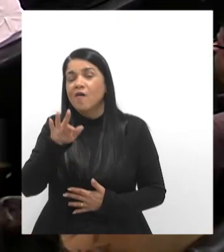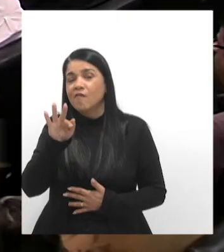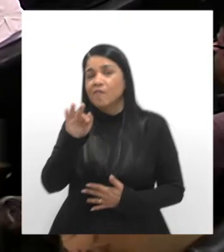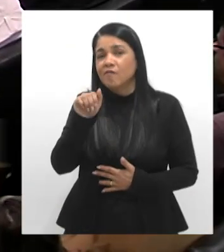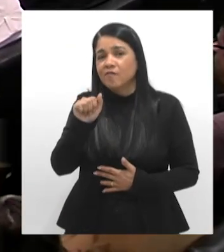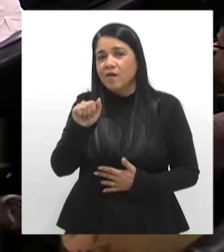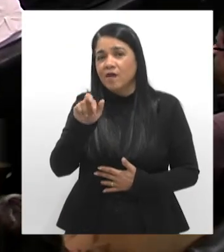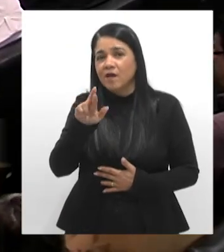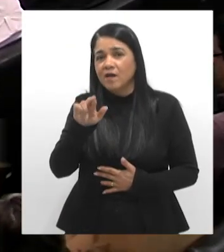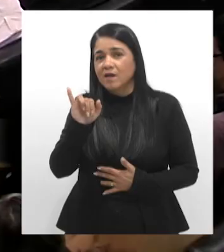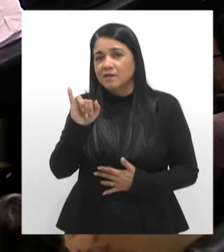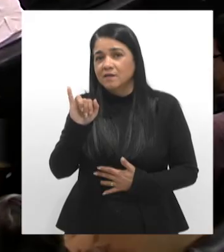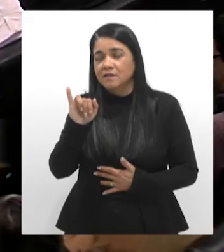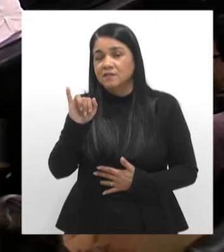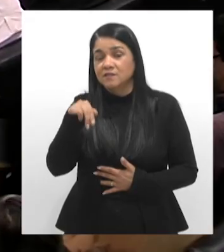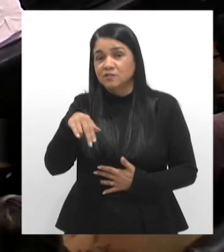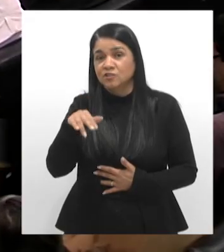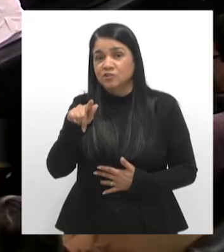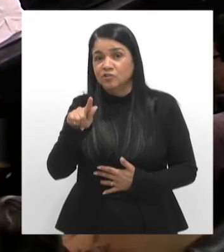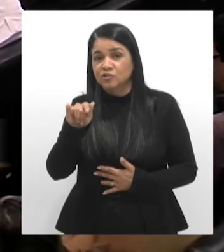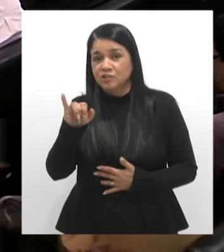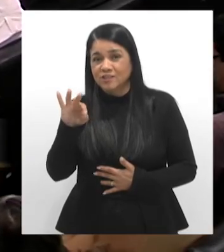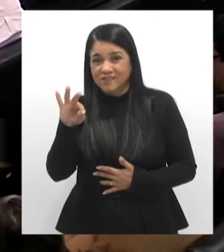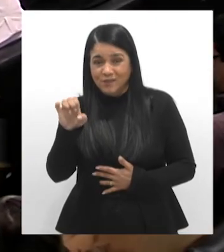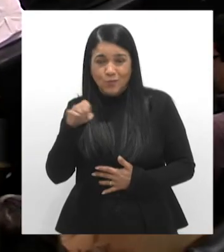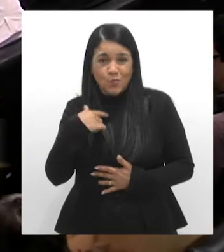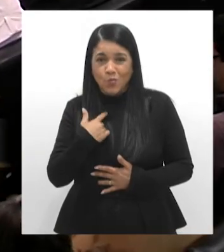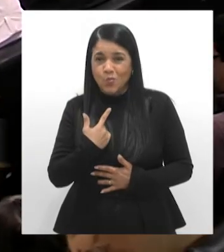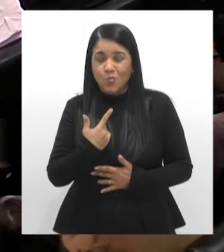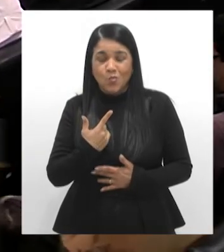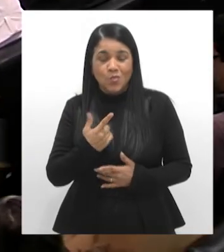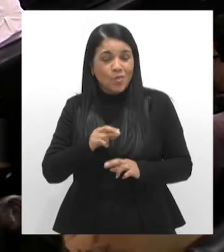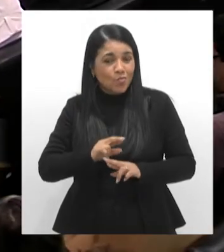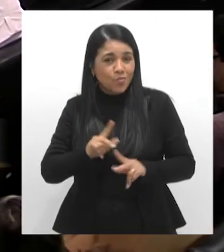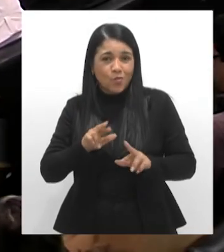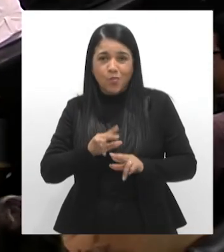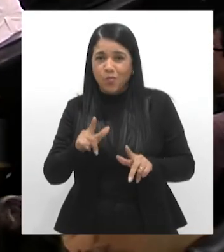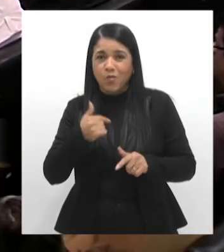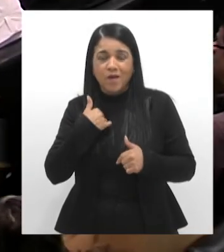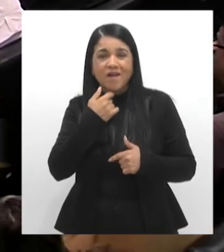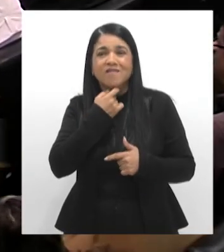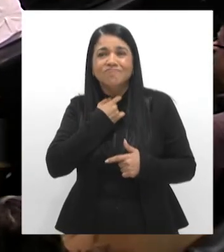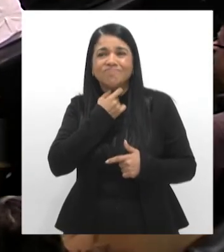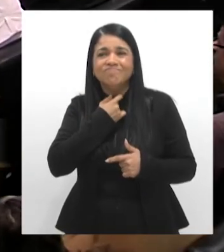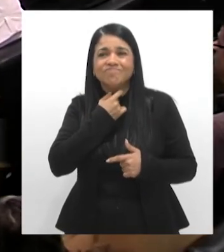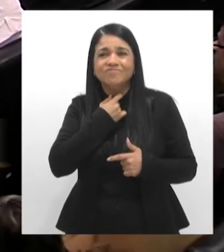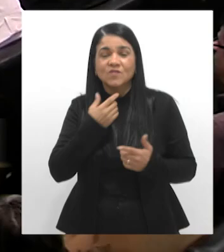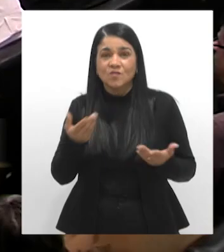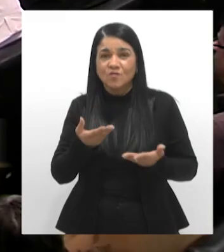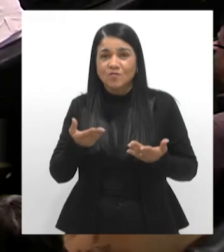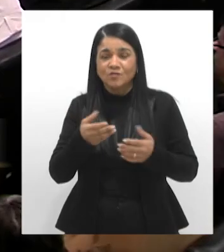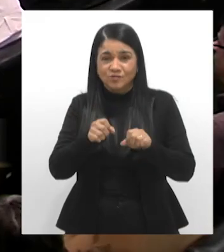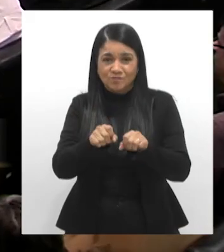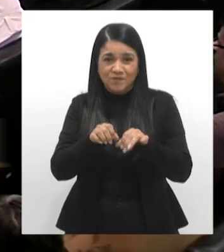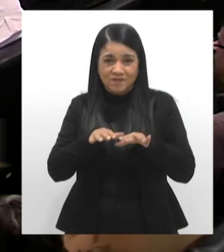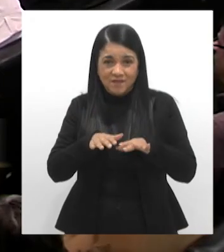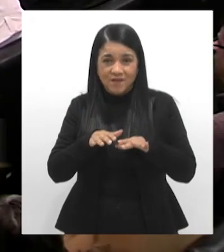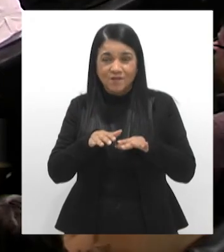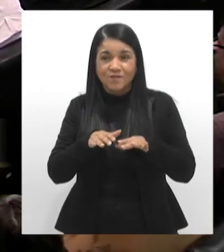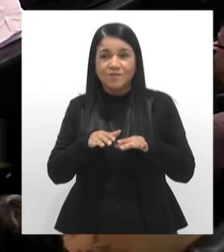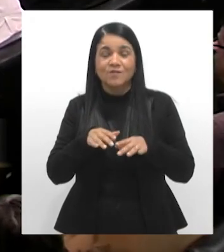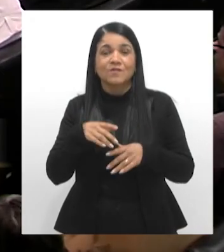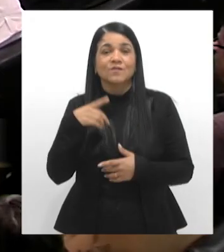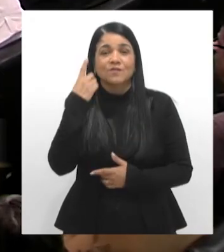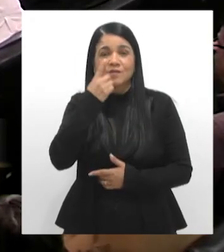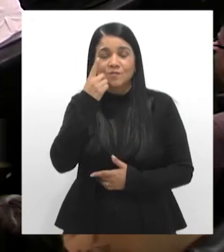faringite, o que não é comum. Como brincou hoje em plenário, o deputado